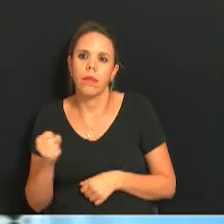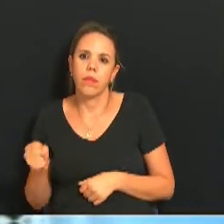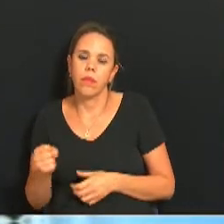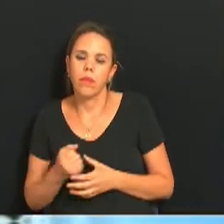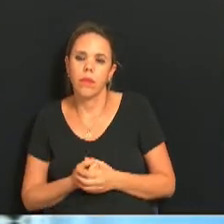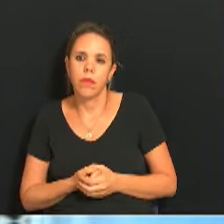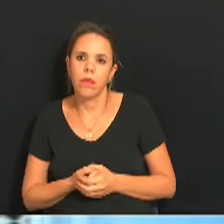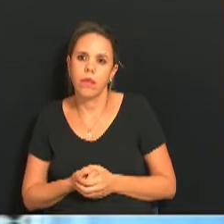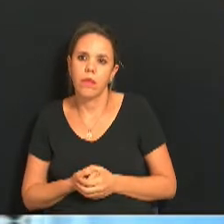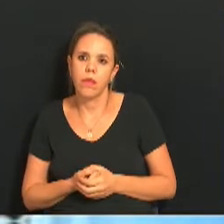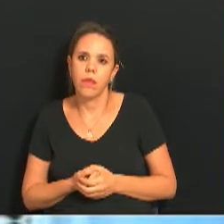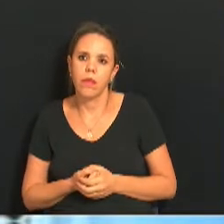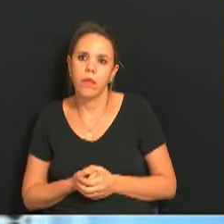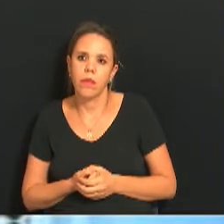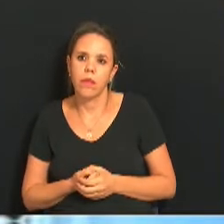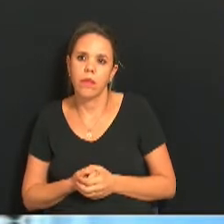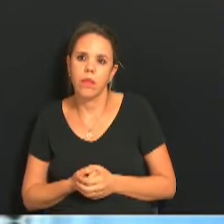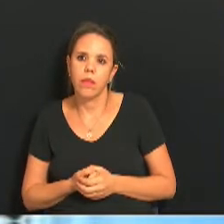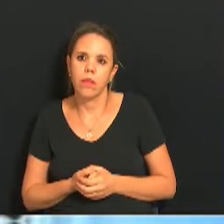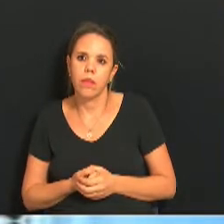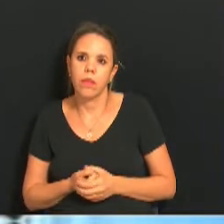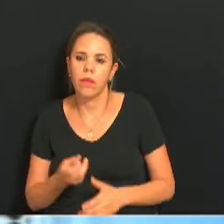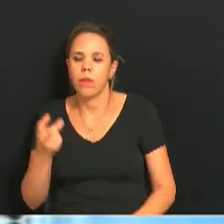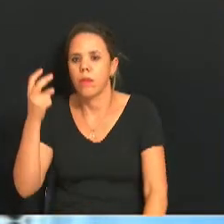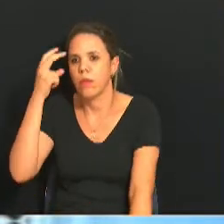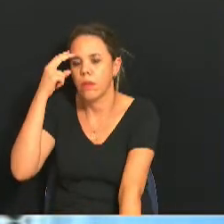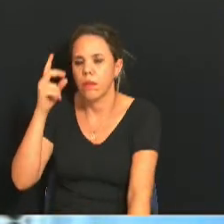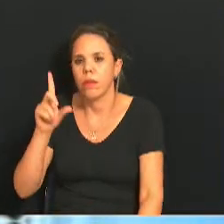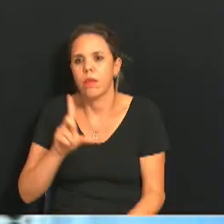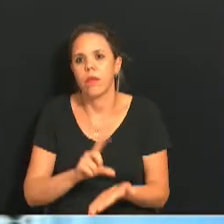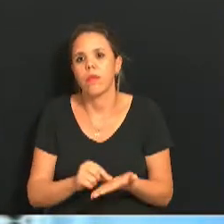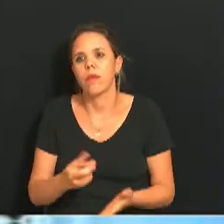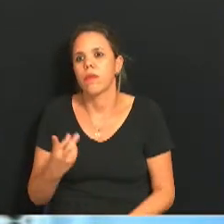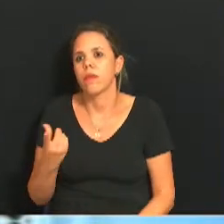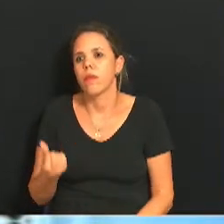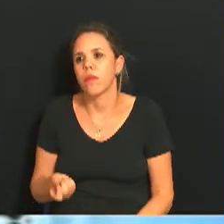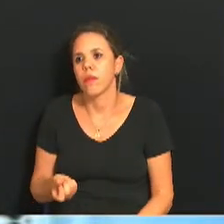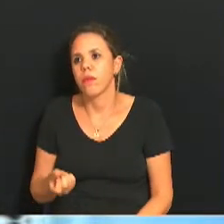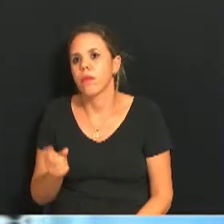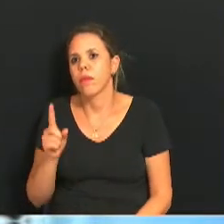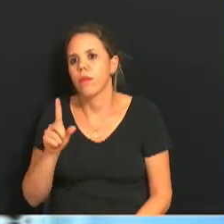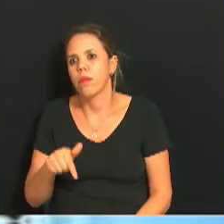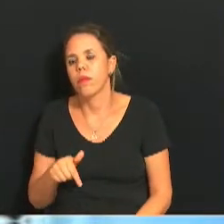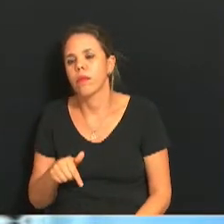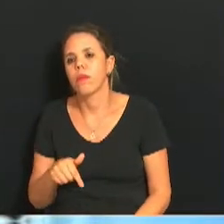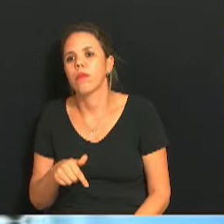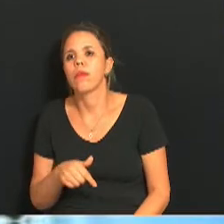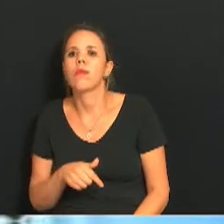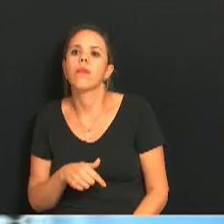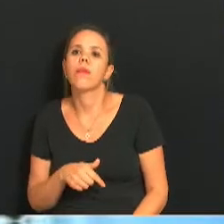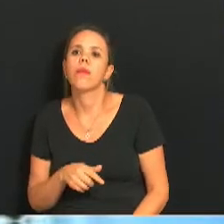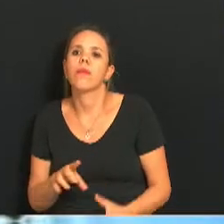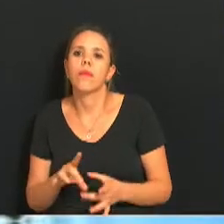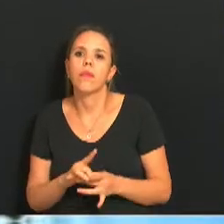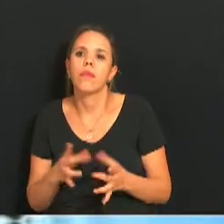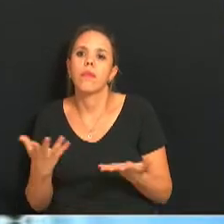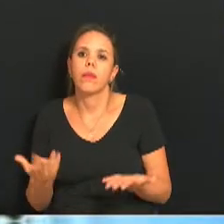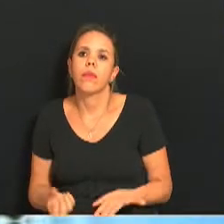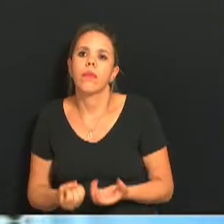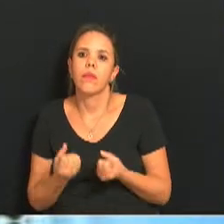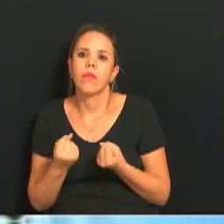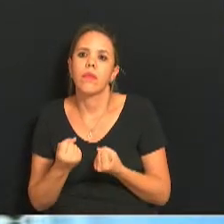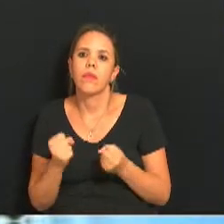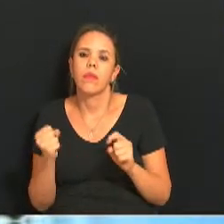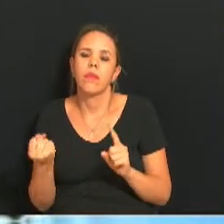na seção normativa 216 o tombamento ele é um instrumento que permite a realização da função social